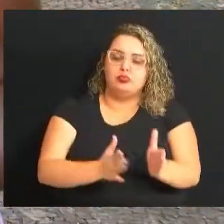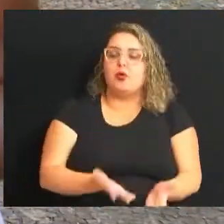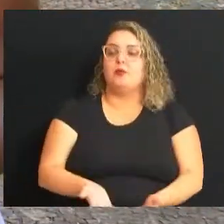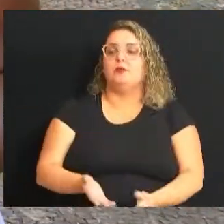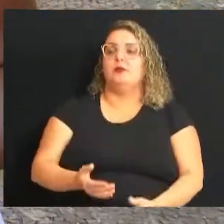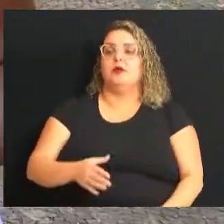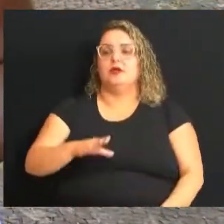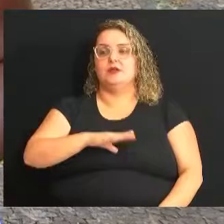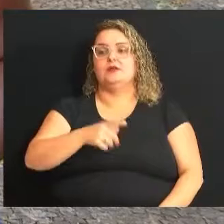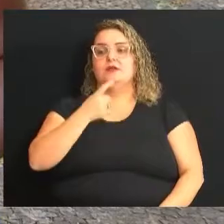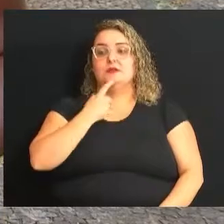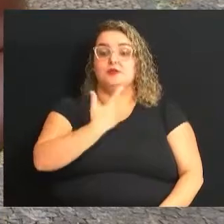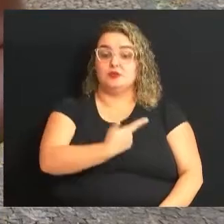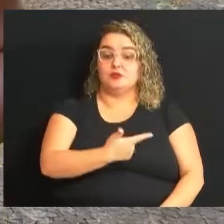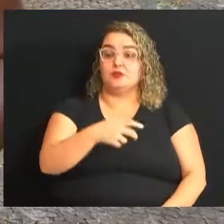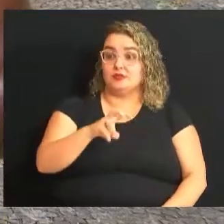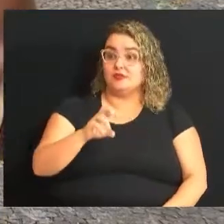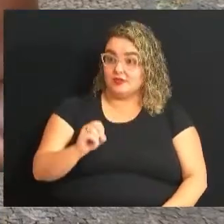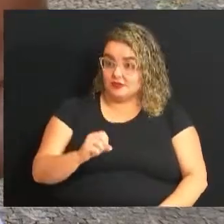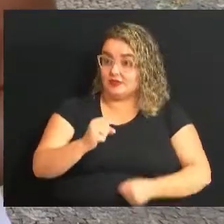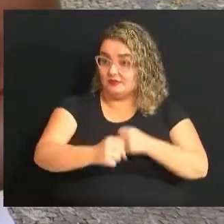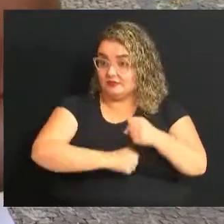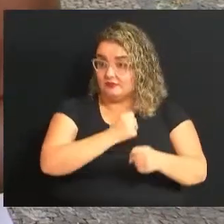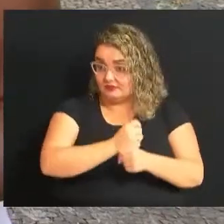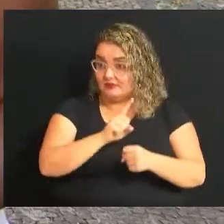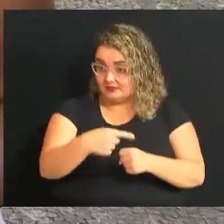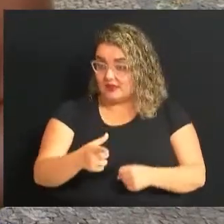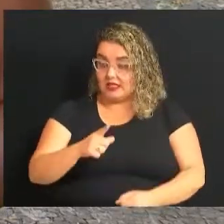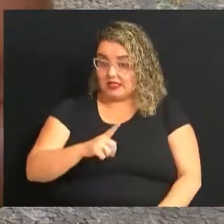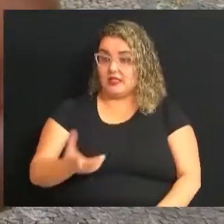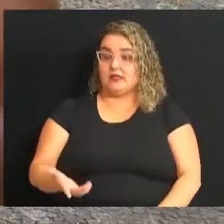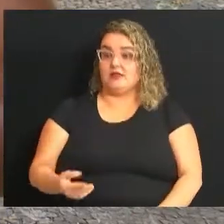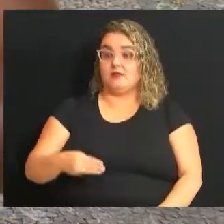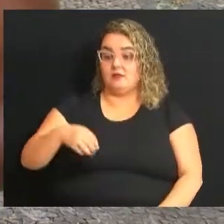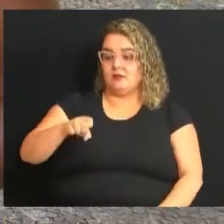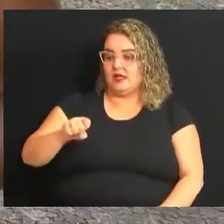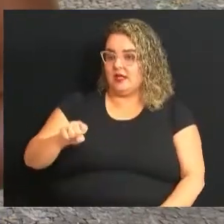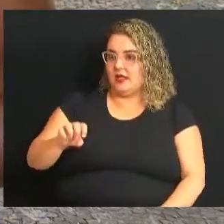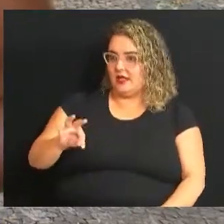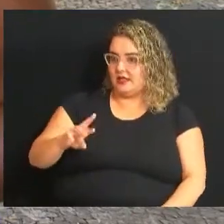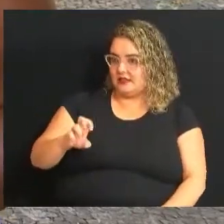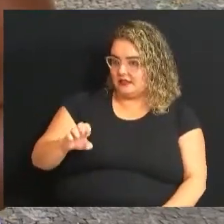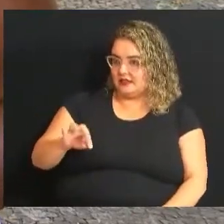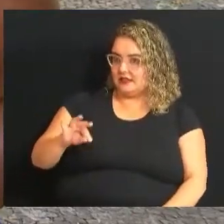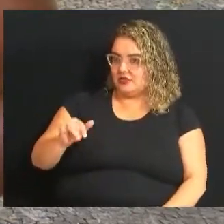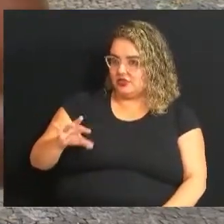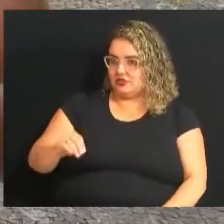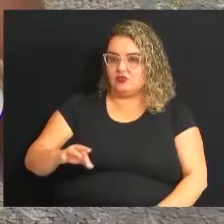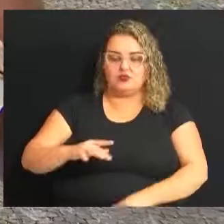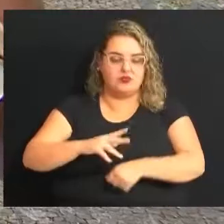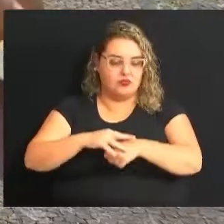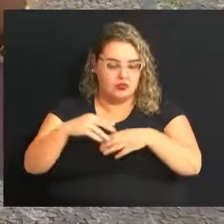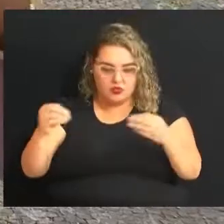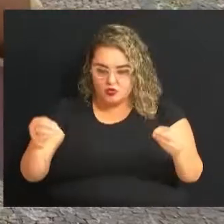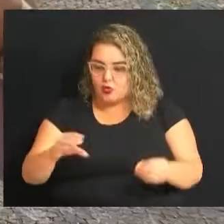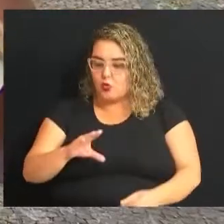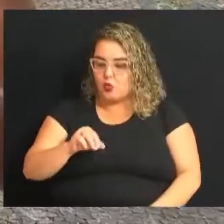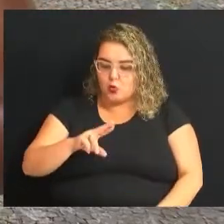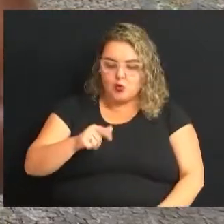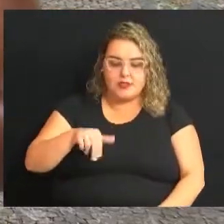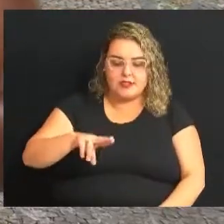completará 250 anos, a gente teve também Mestre Tito, que foi um grande curandeiro, que teve